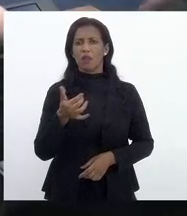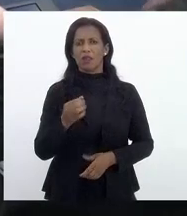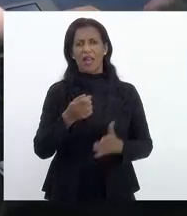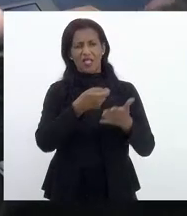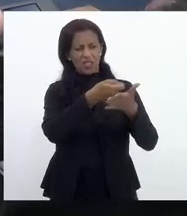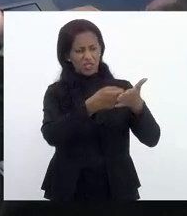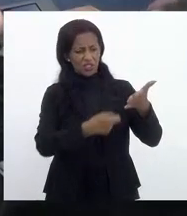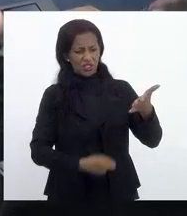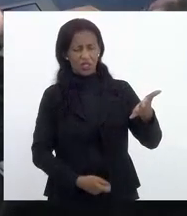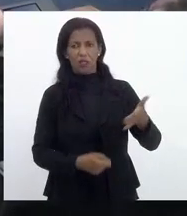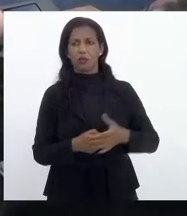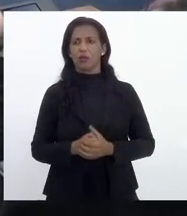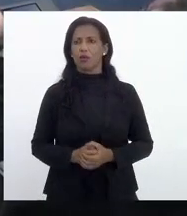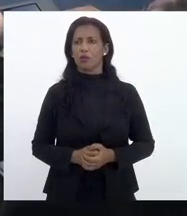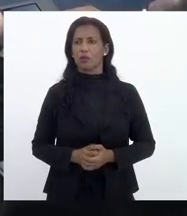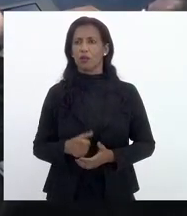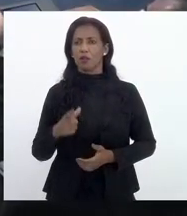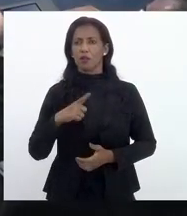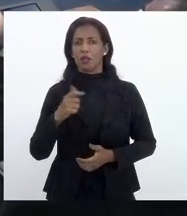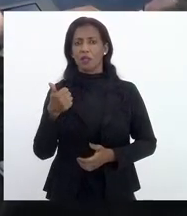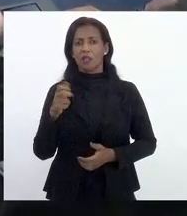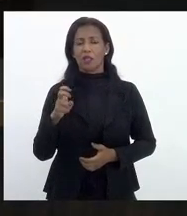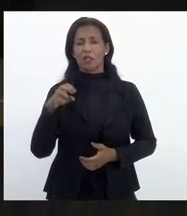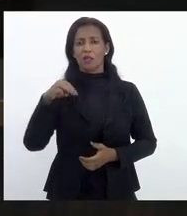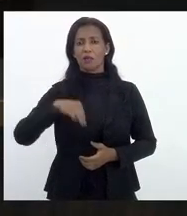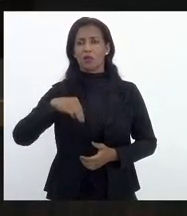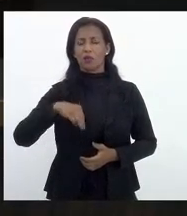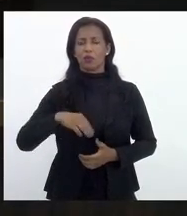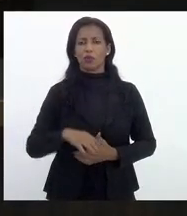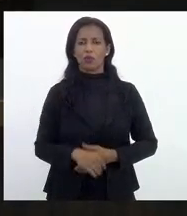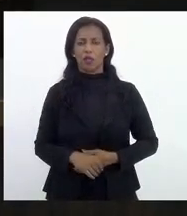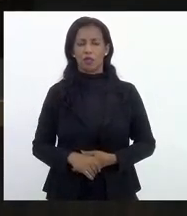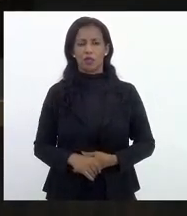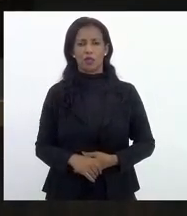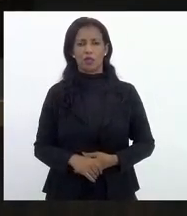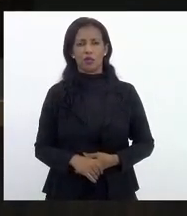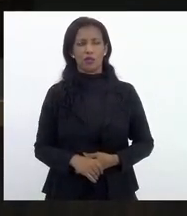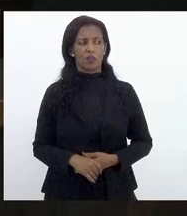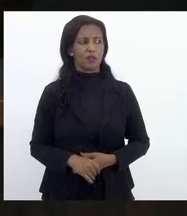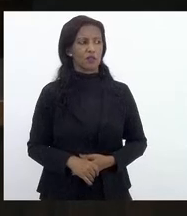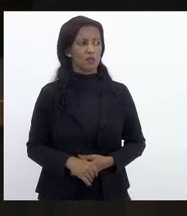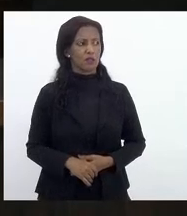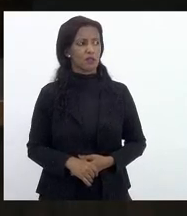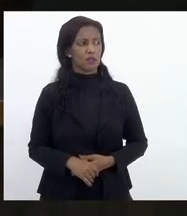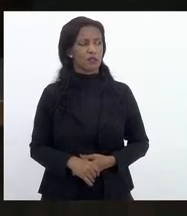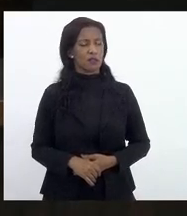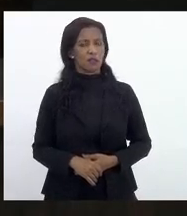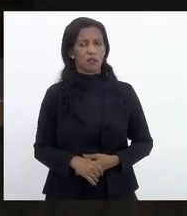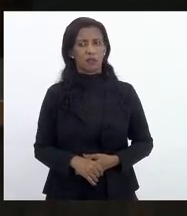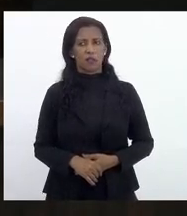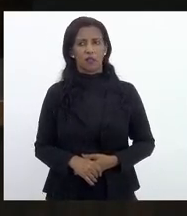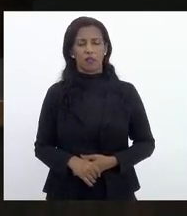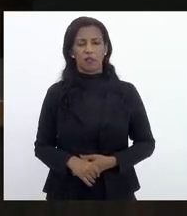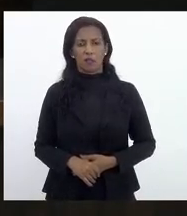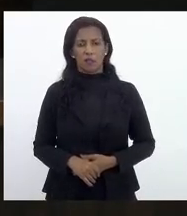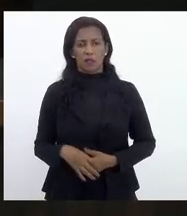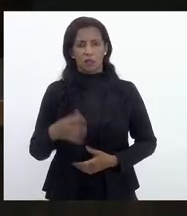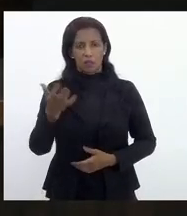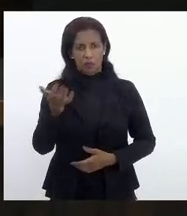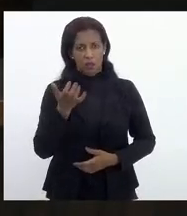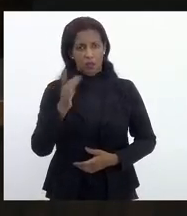de 10 inscritos e temos 15 e somente para o término da sessão então Quero para fazer